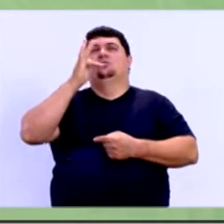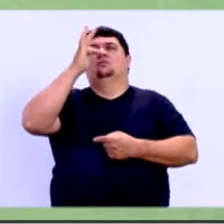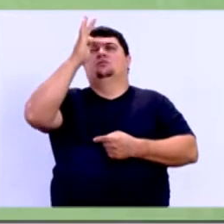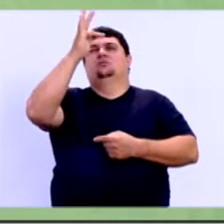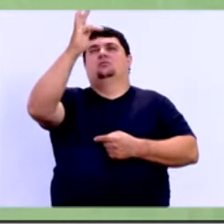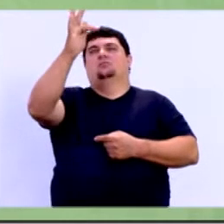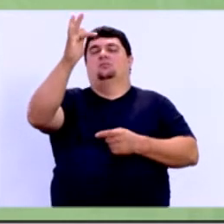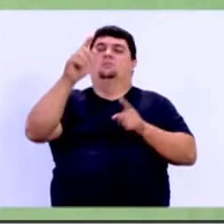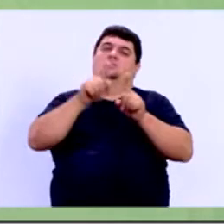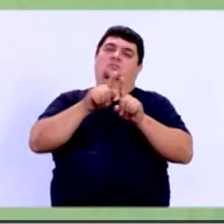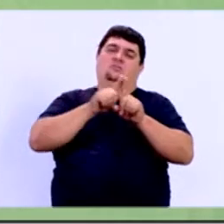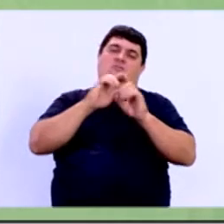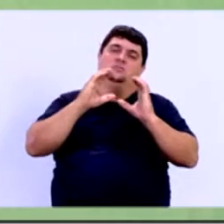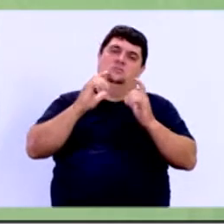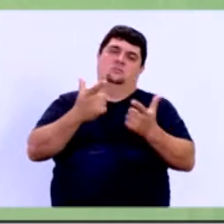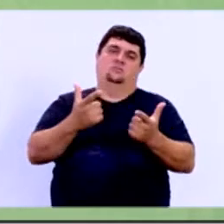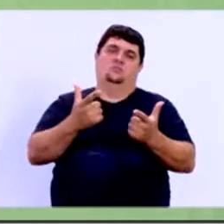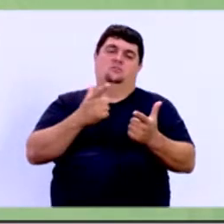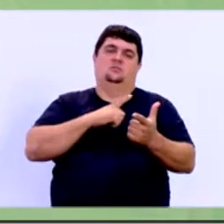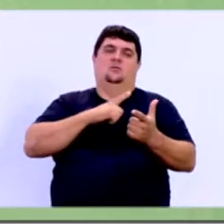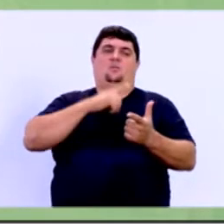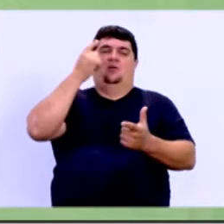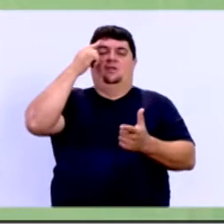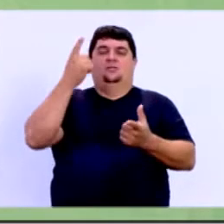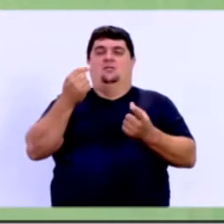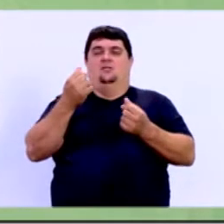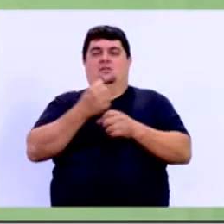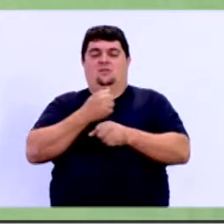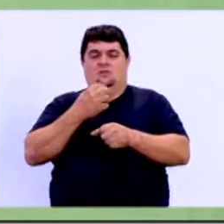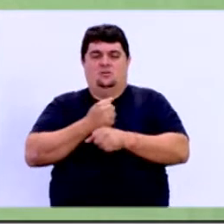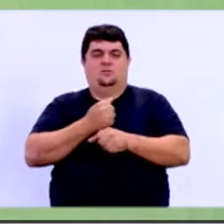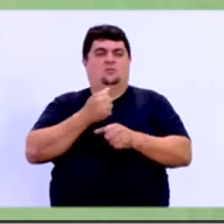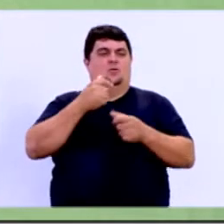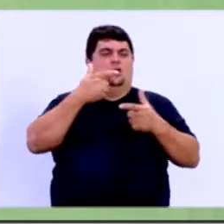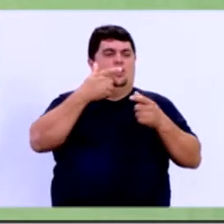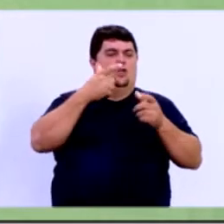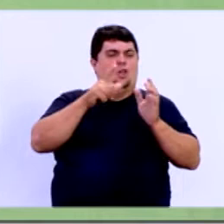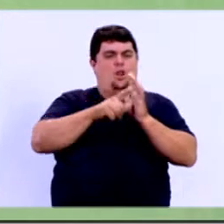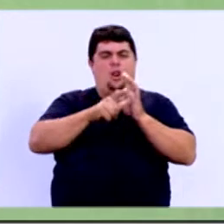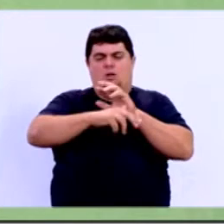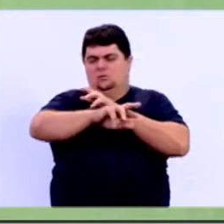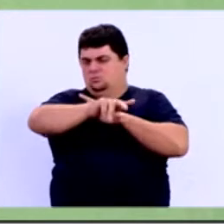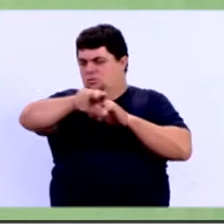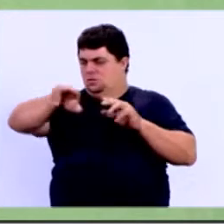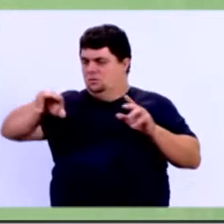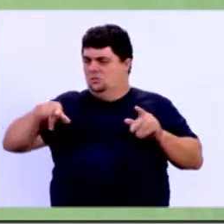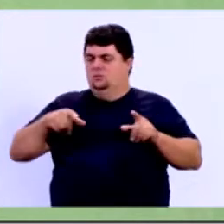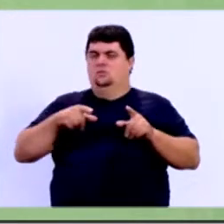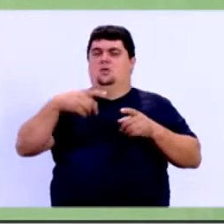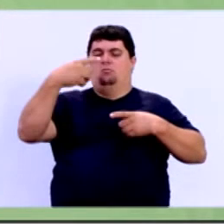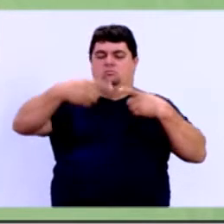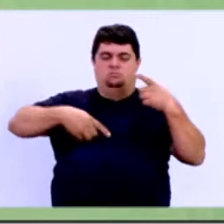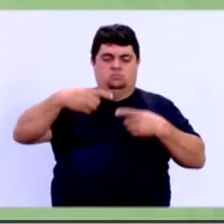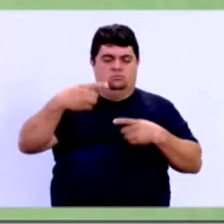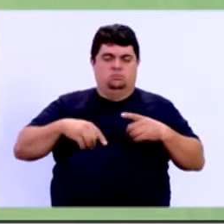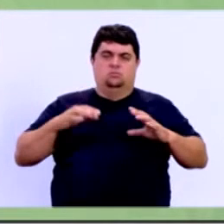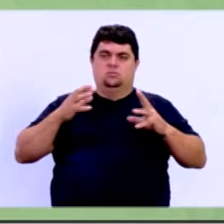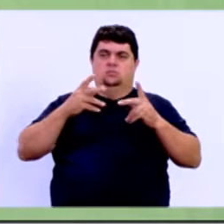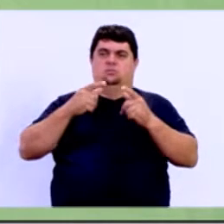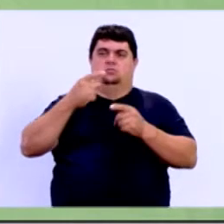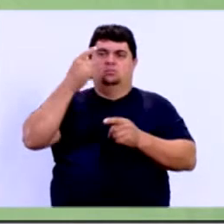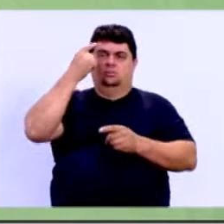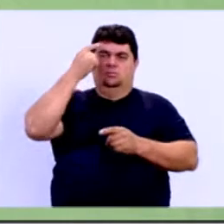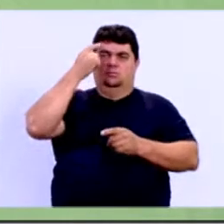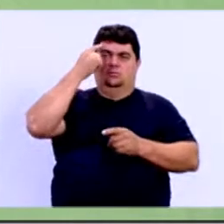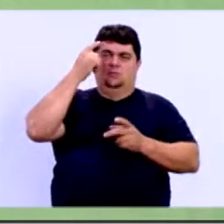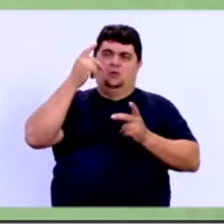E, claro, analisar a economia, o mercado, né? A política, assim como o nosso